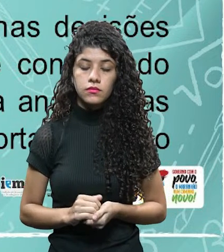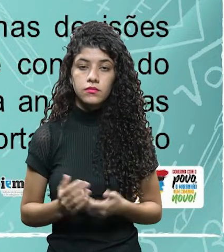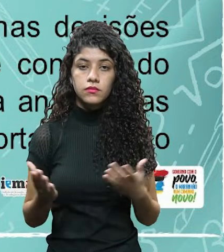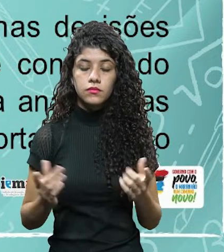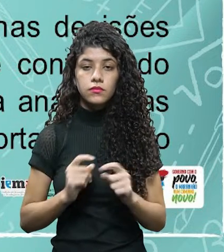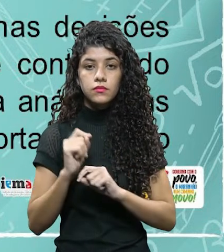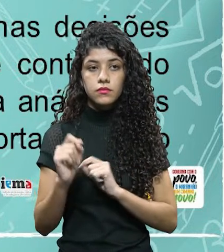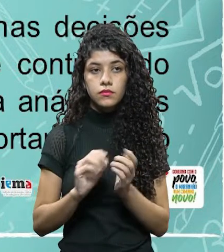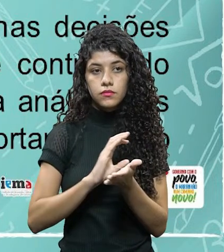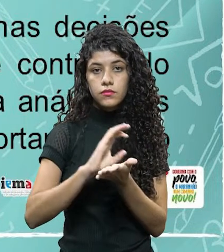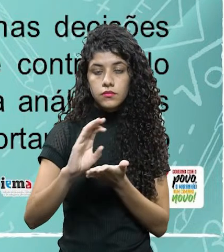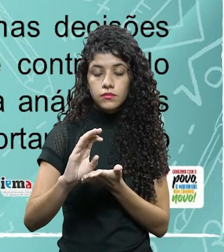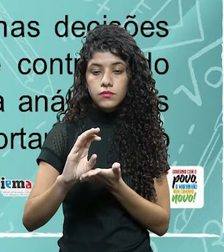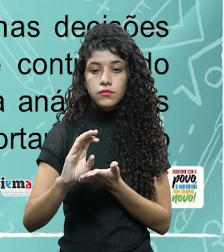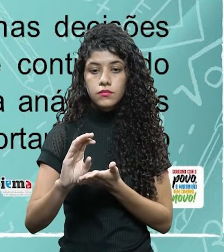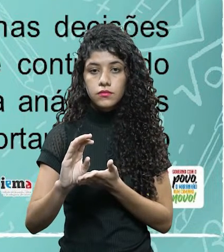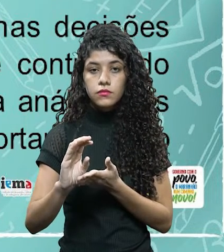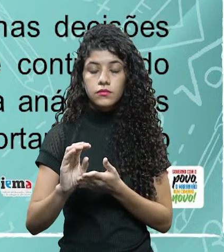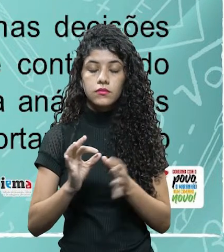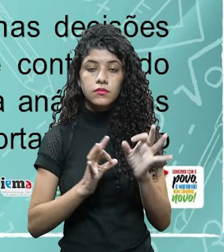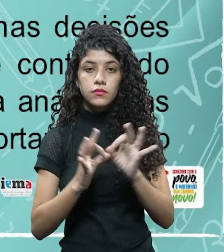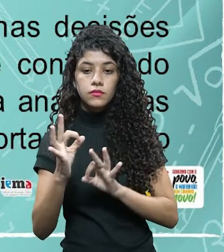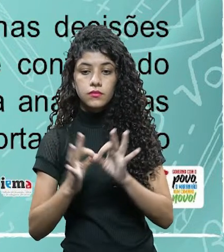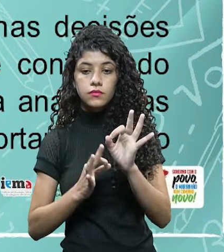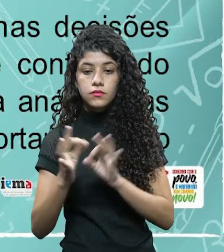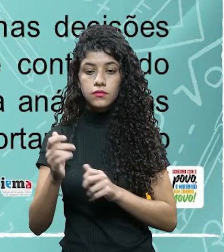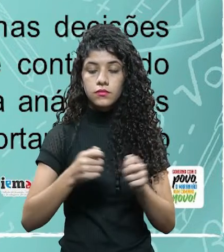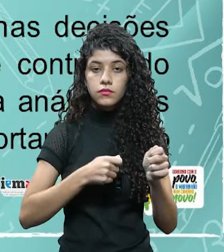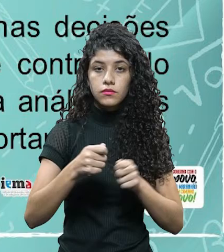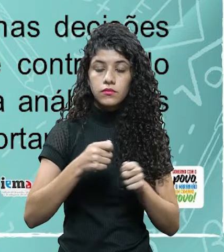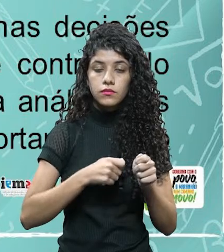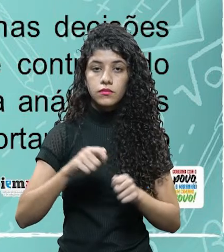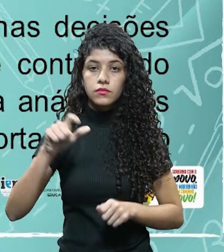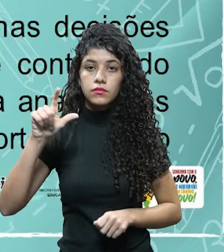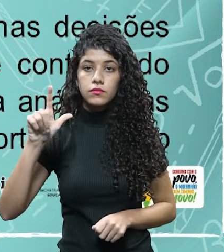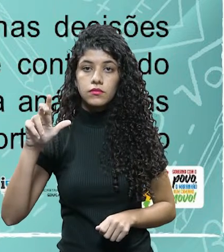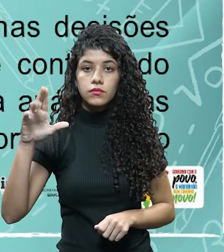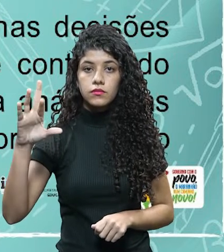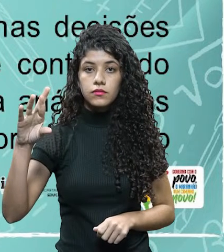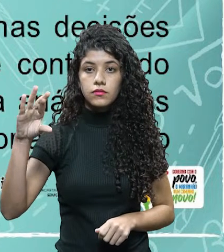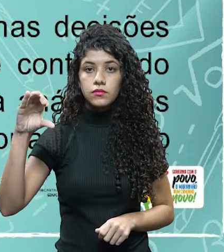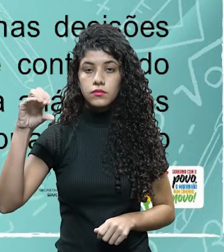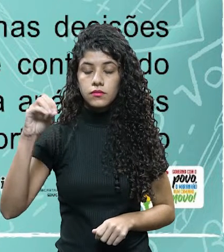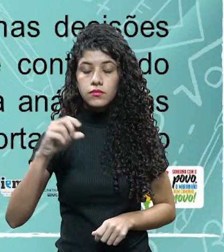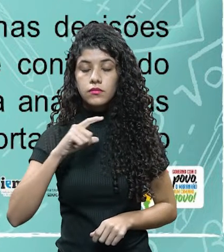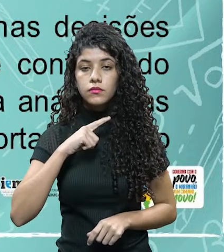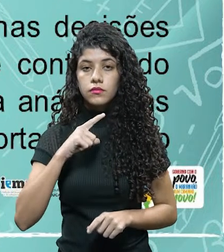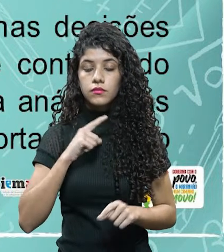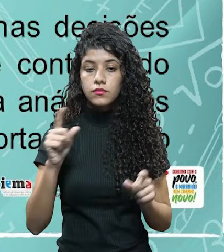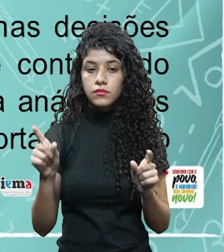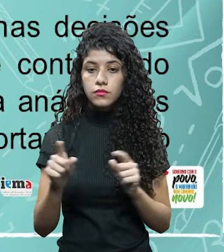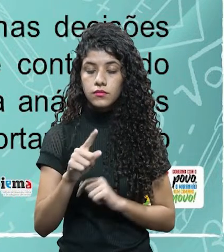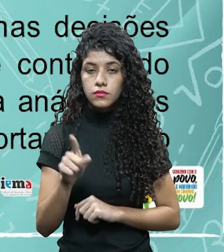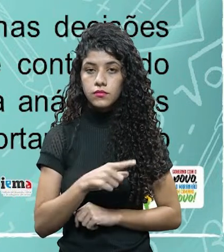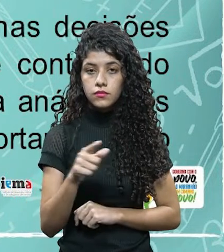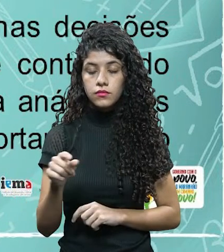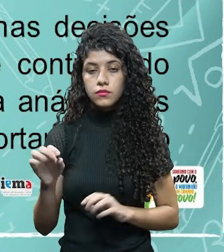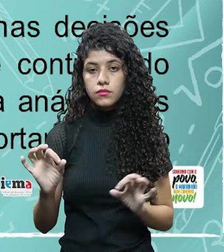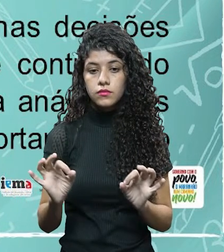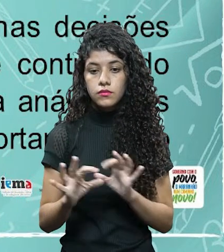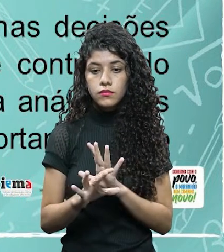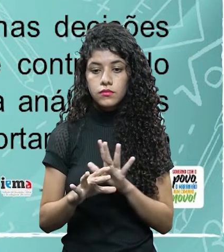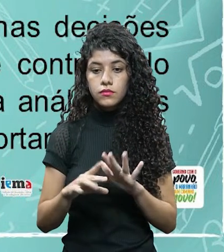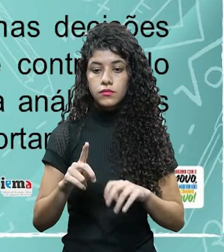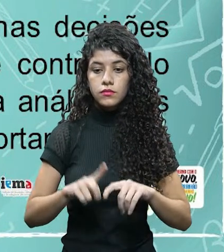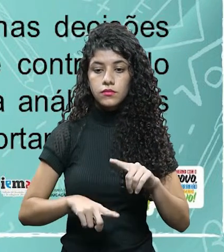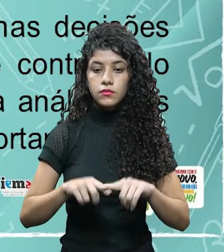decisões referente a investimentos, nos planejamentos de controle do lucro, no lançamento ou corte de produtos e